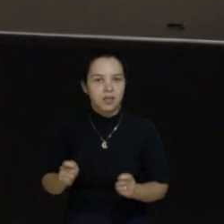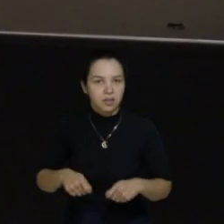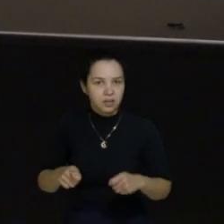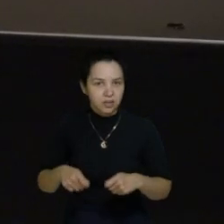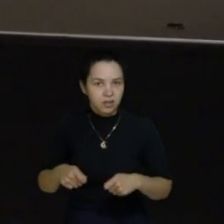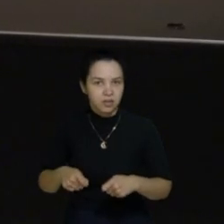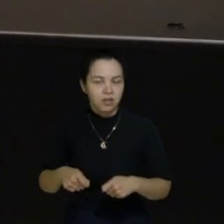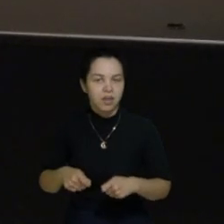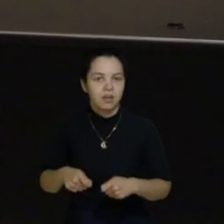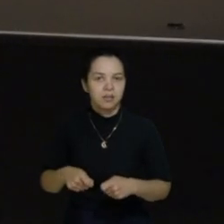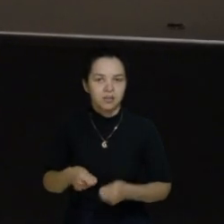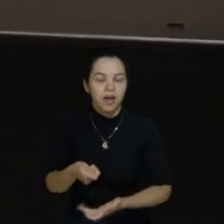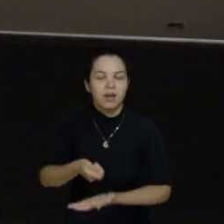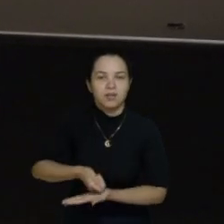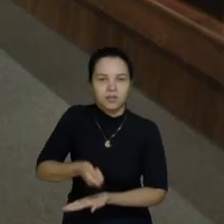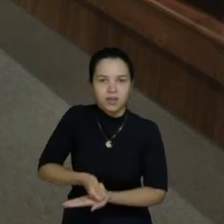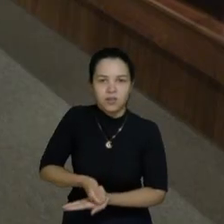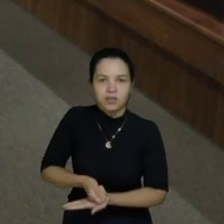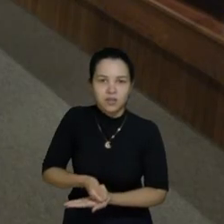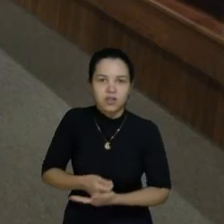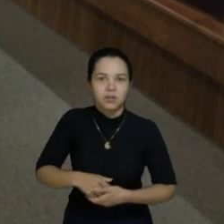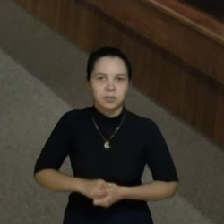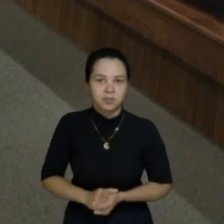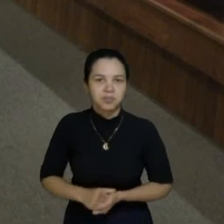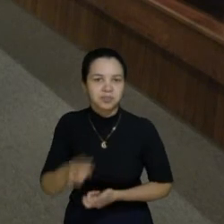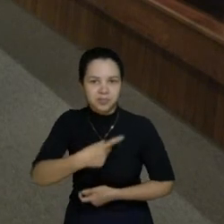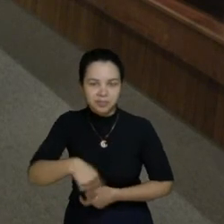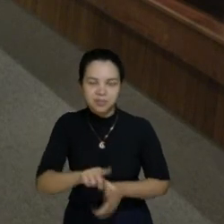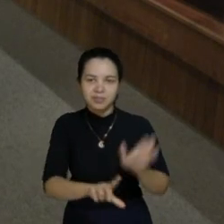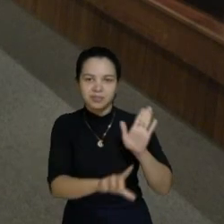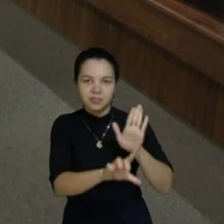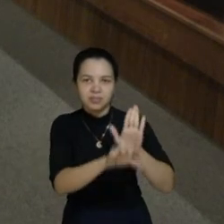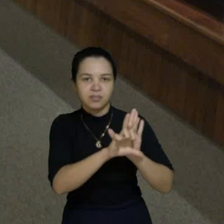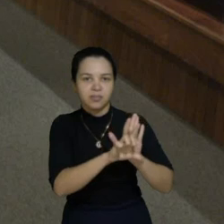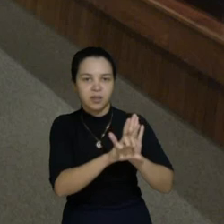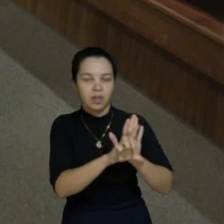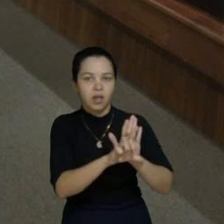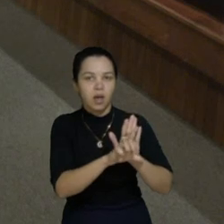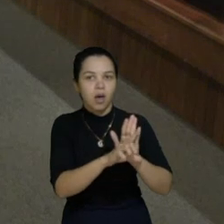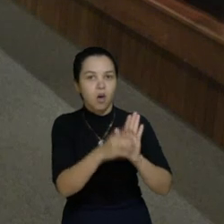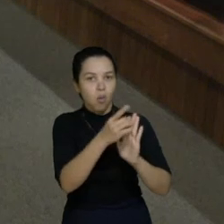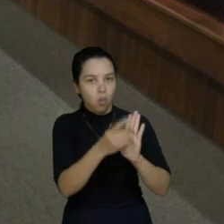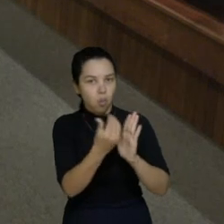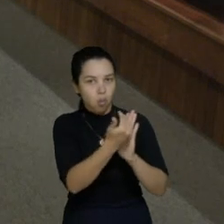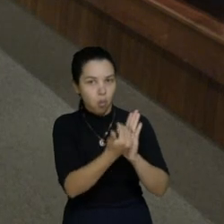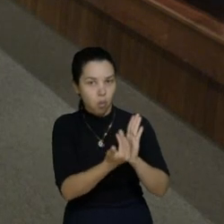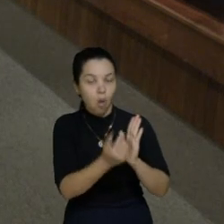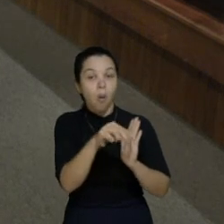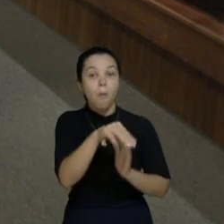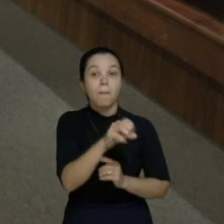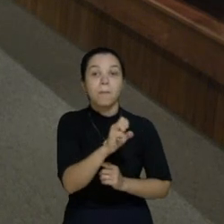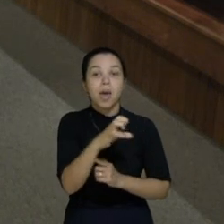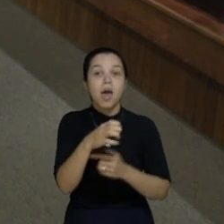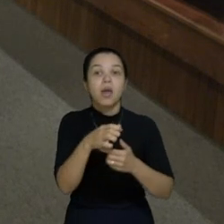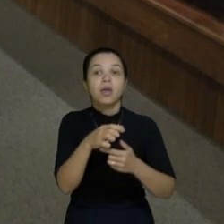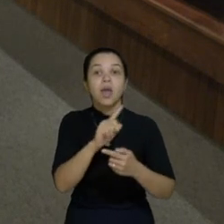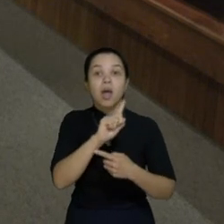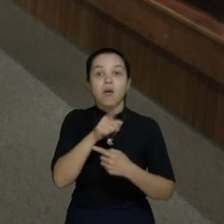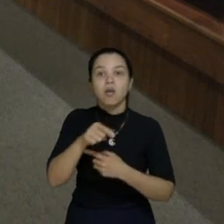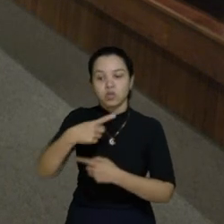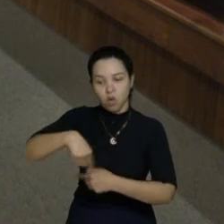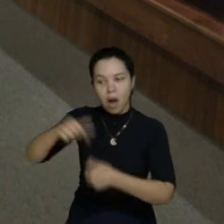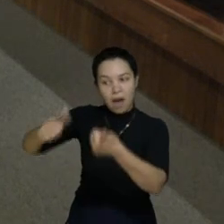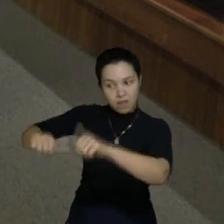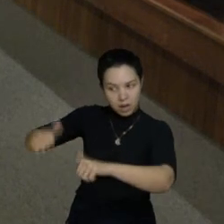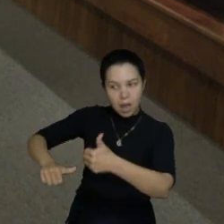né quando a gente pega as legislações as diretrizes o MEC fala que a gente tem que avaliar os alunos né mas a